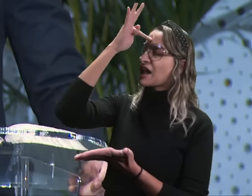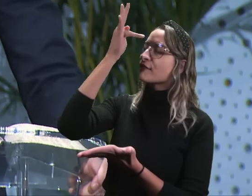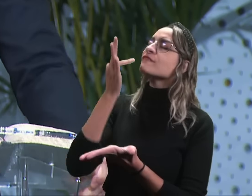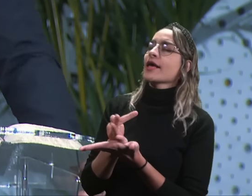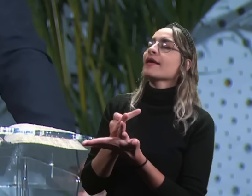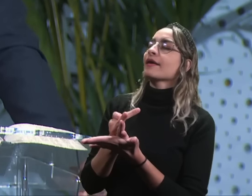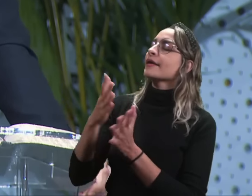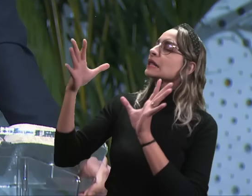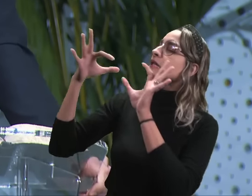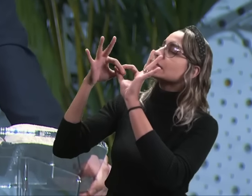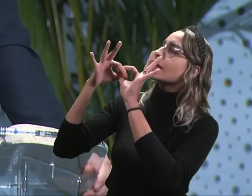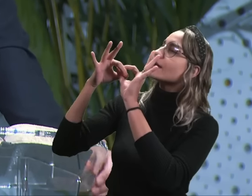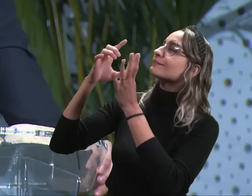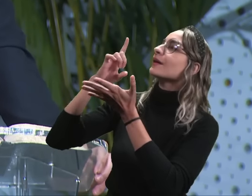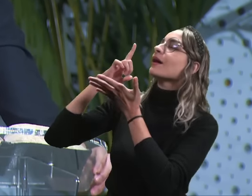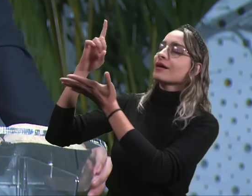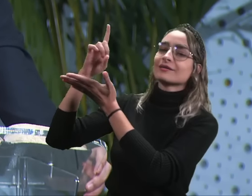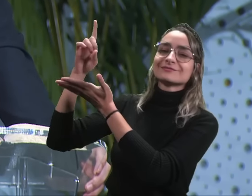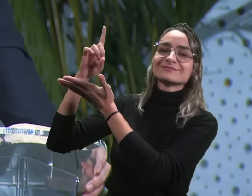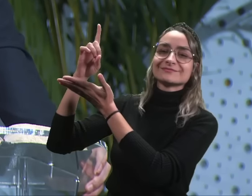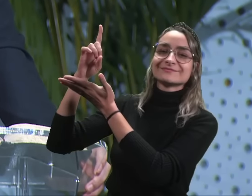Jesus o